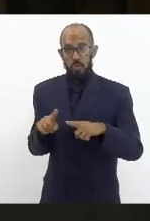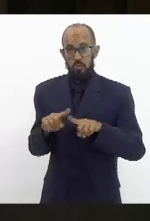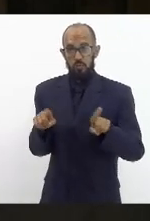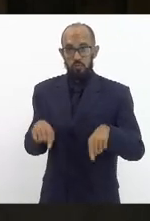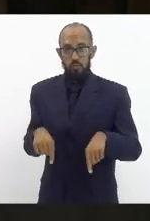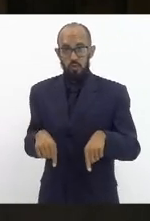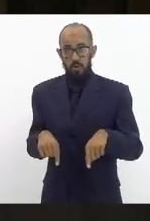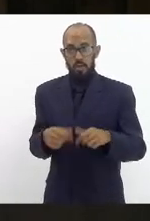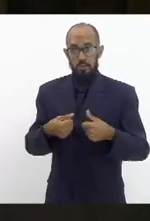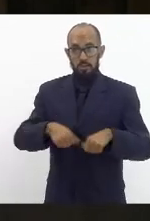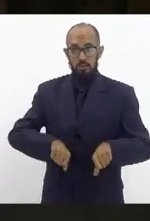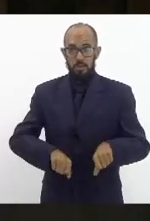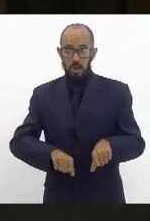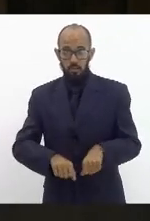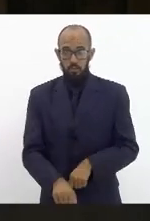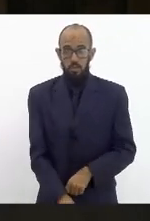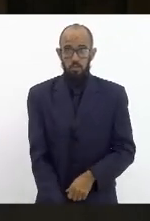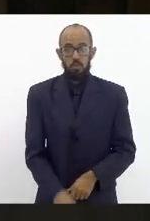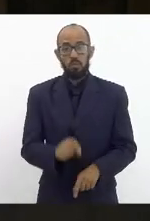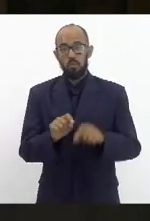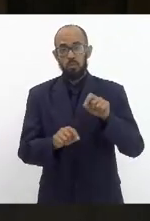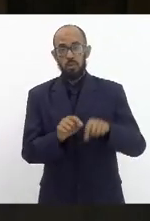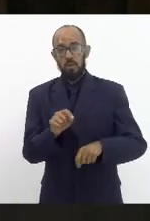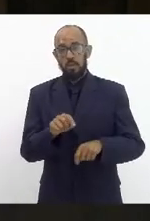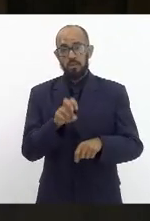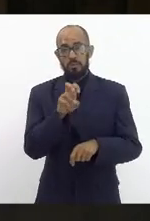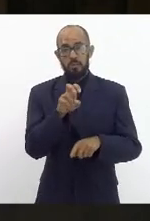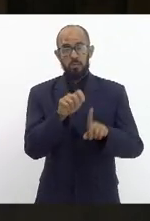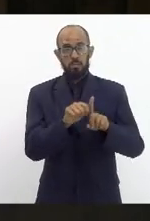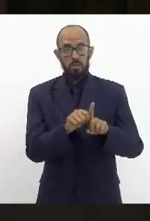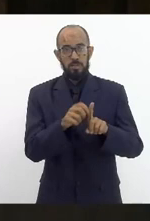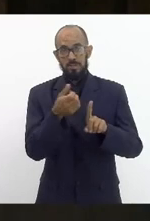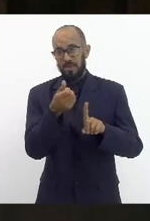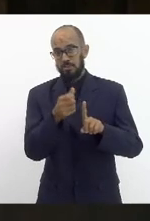estavam há 5, 6, 7 meses sem receber.